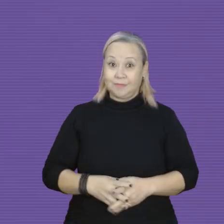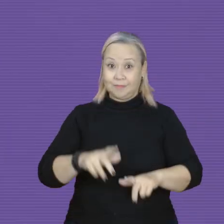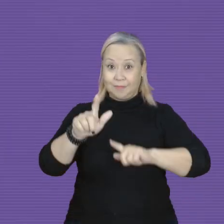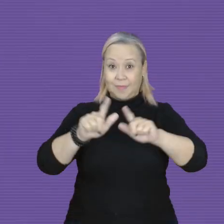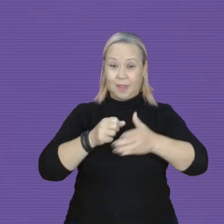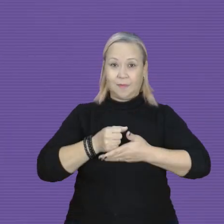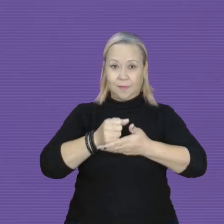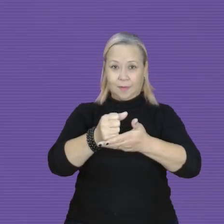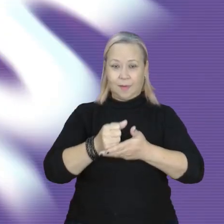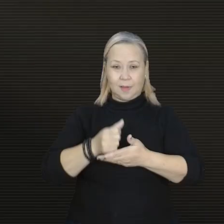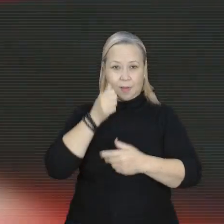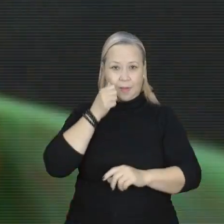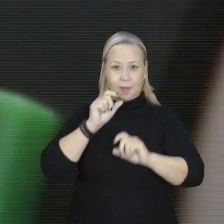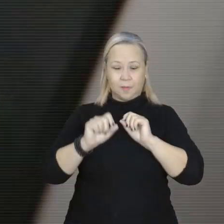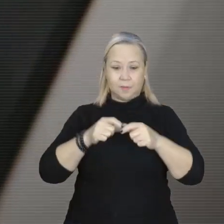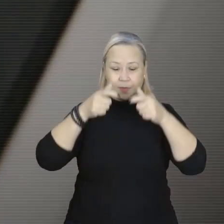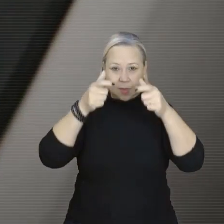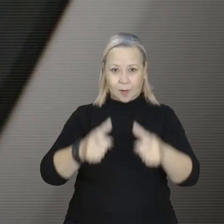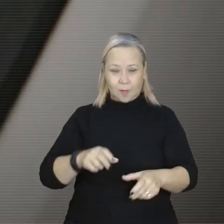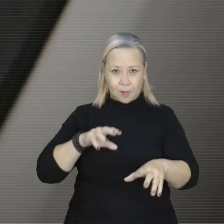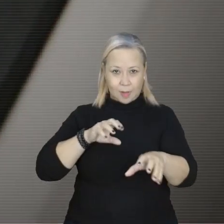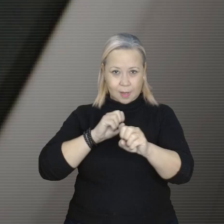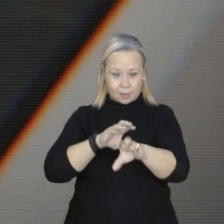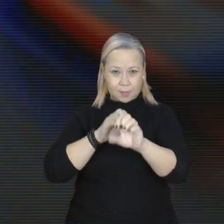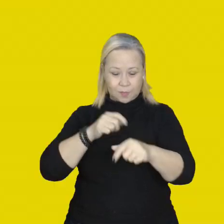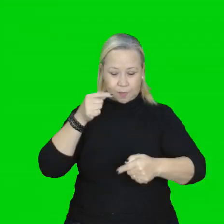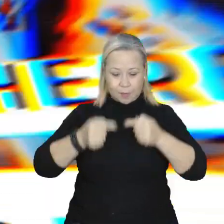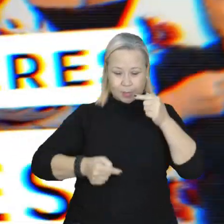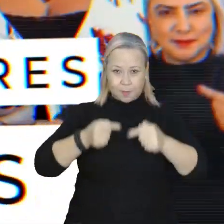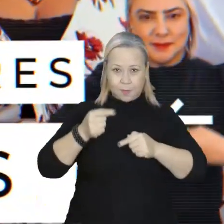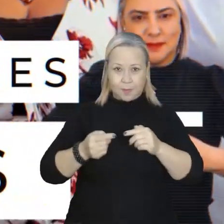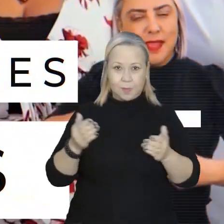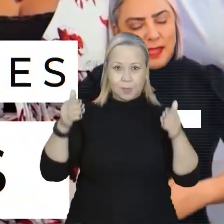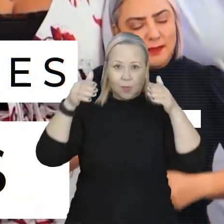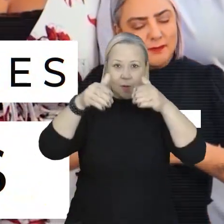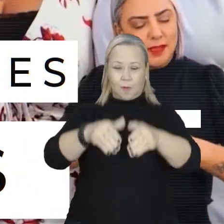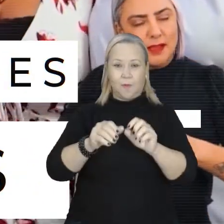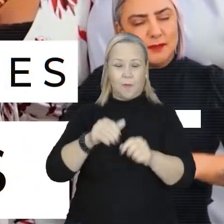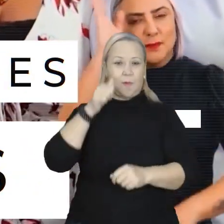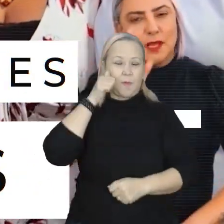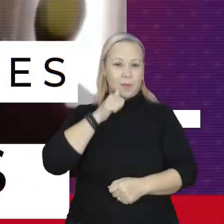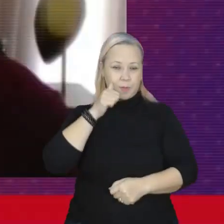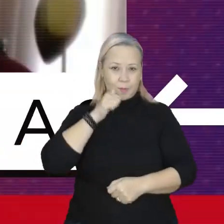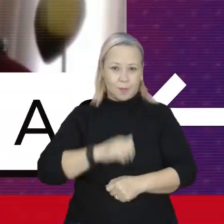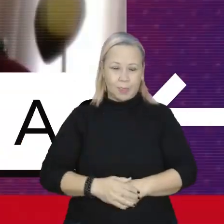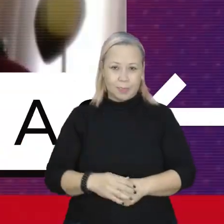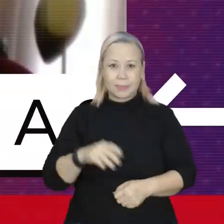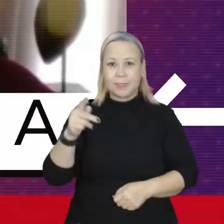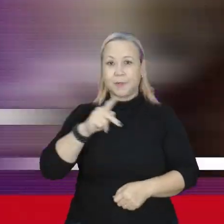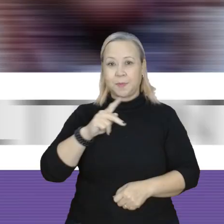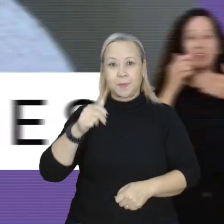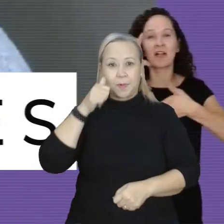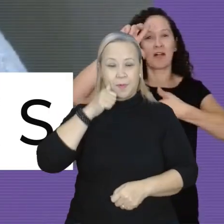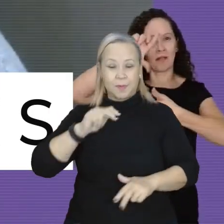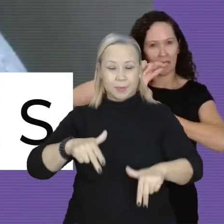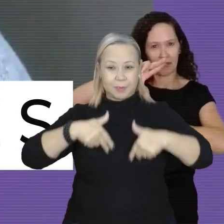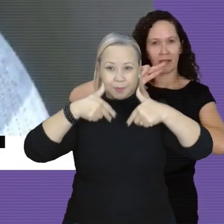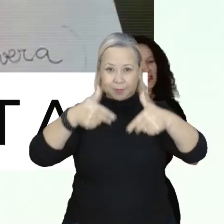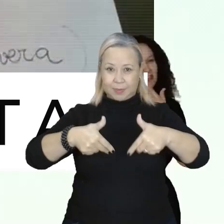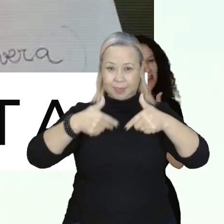O TV Elas por Elas é o espaço de formação política voltado para mulheres. Professoras,